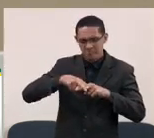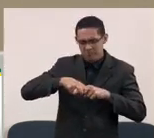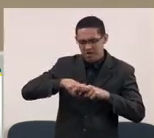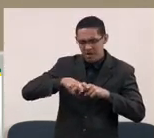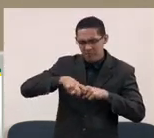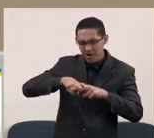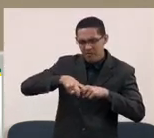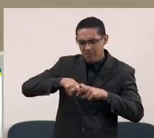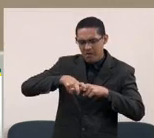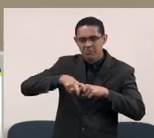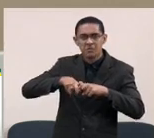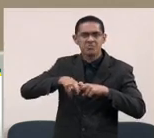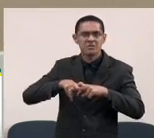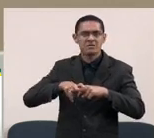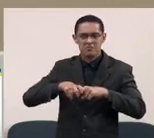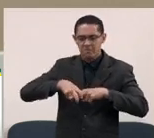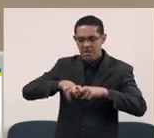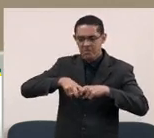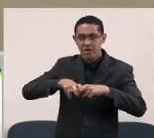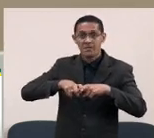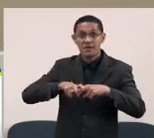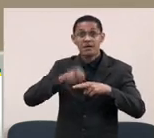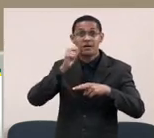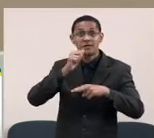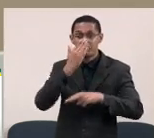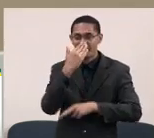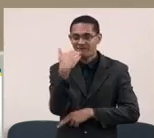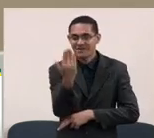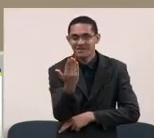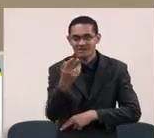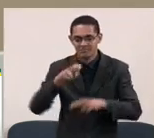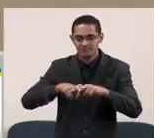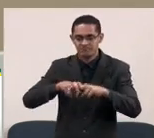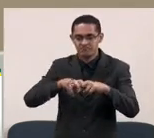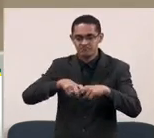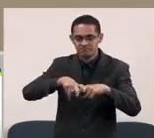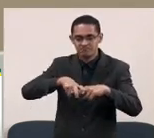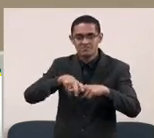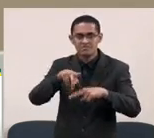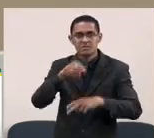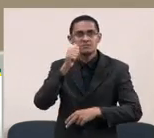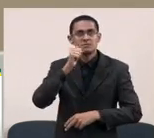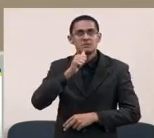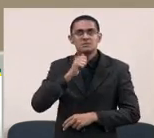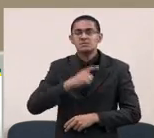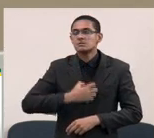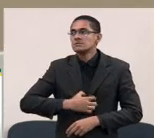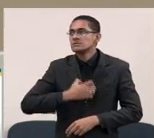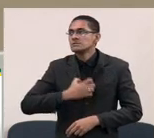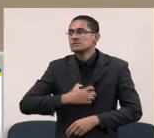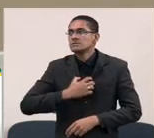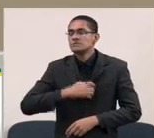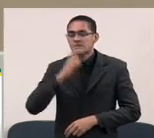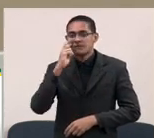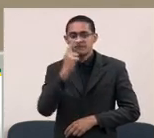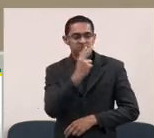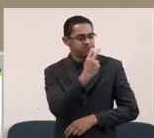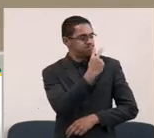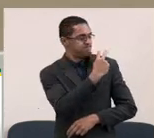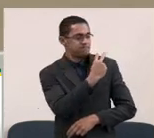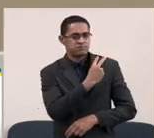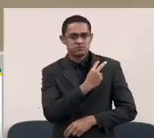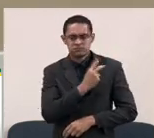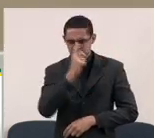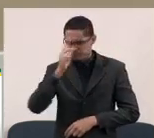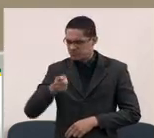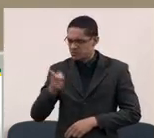passageiro da frente. A senhora que estava lá, dentro da ignorância, da falta de conhecimento, virou-se para esse pai e disse: "Você